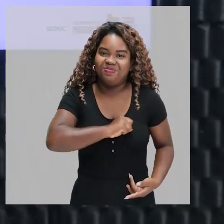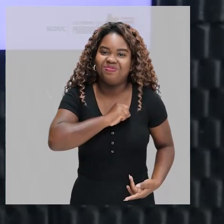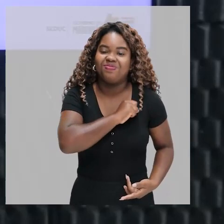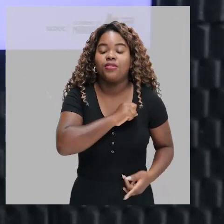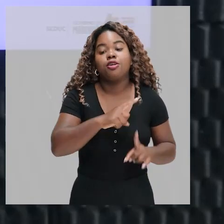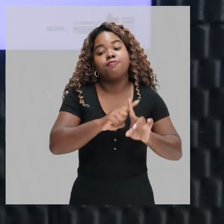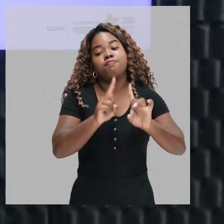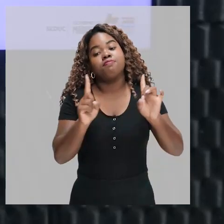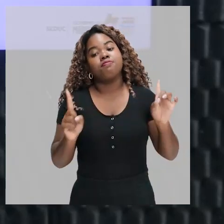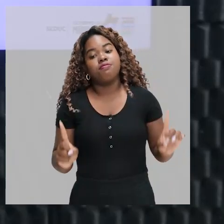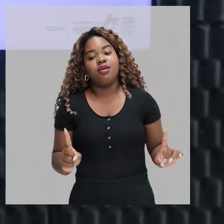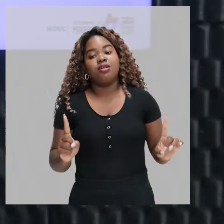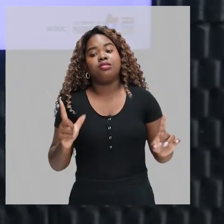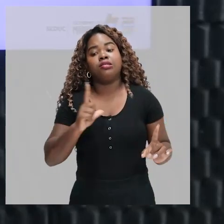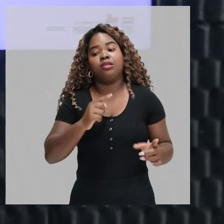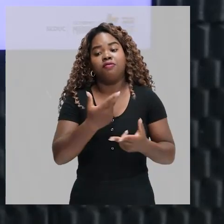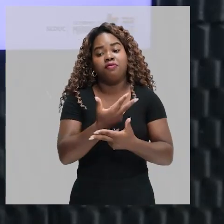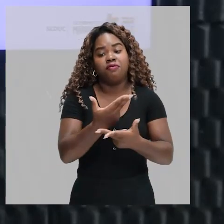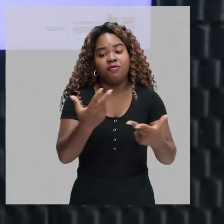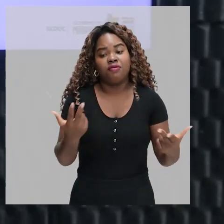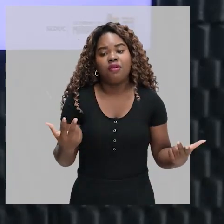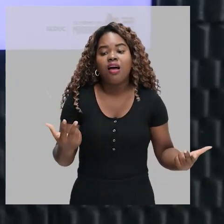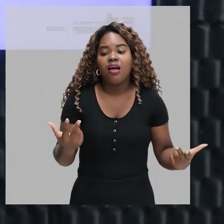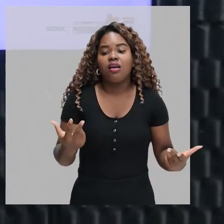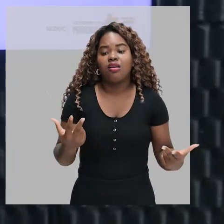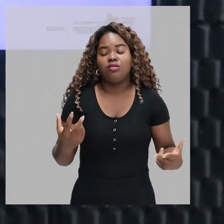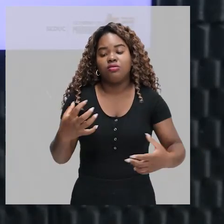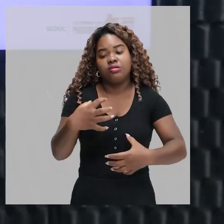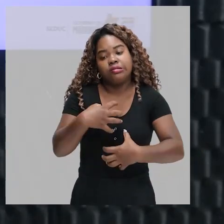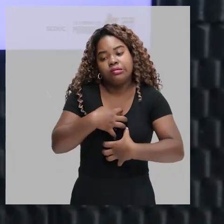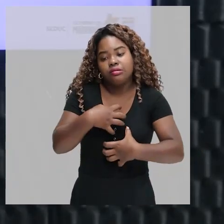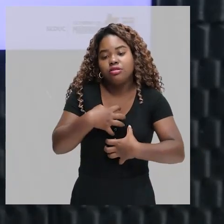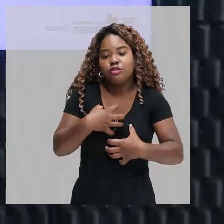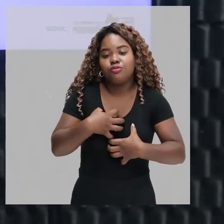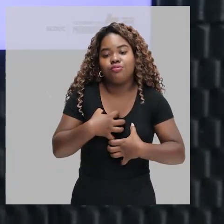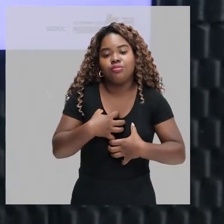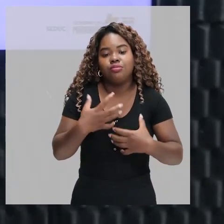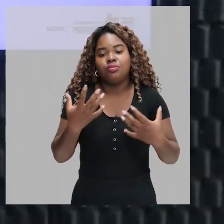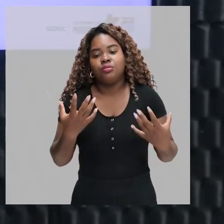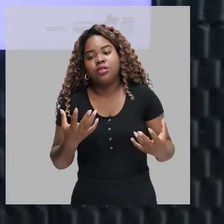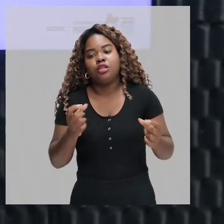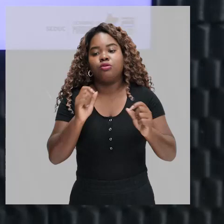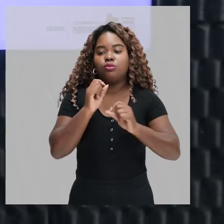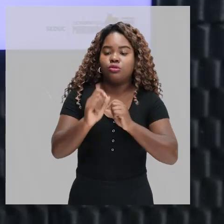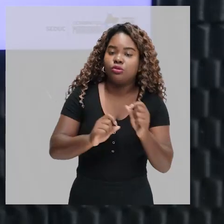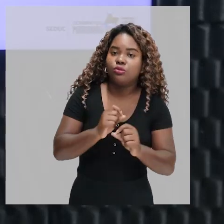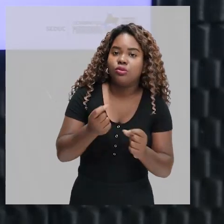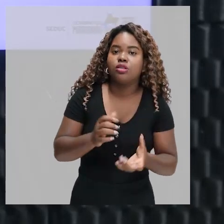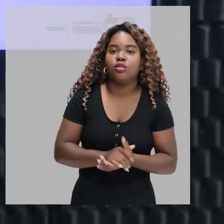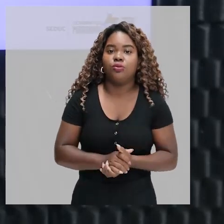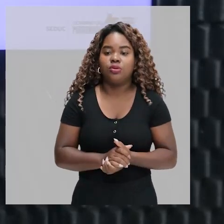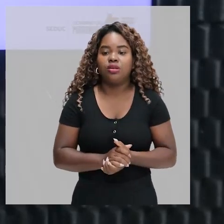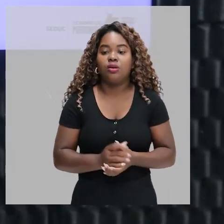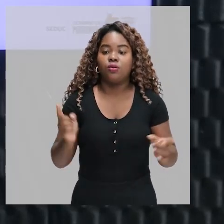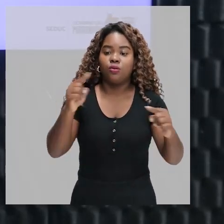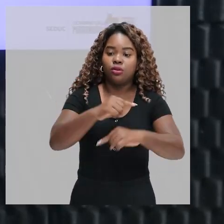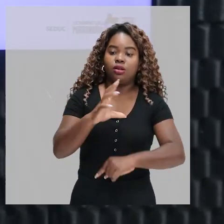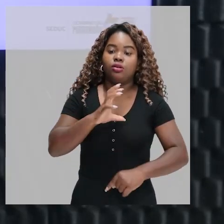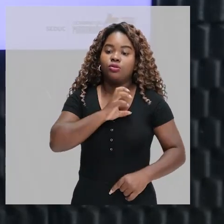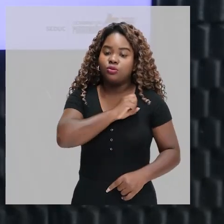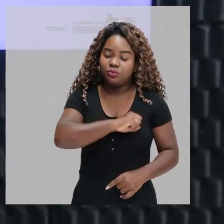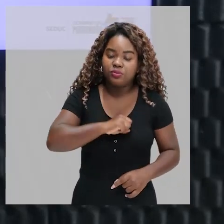há muitos sentimentos que sabotam o amor né a gente tem por aí a inveja